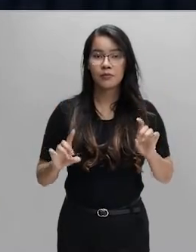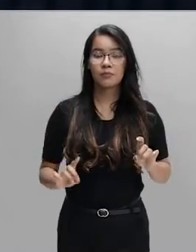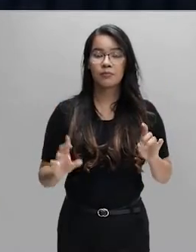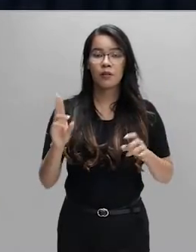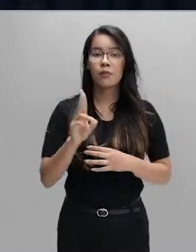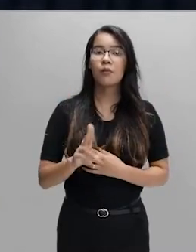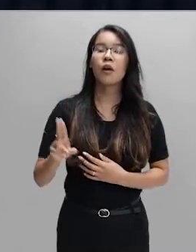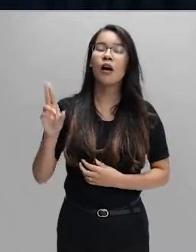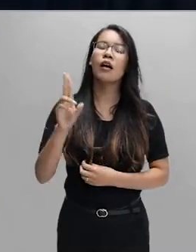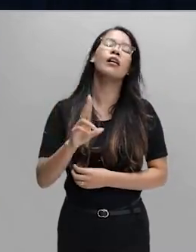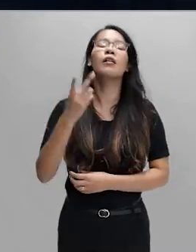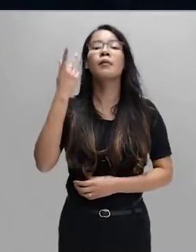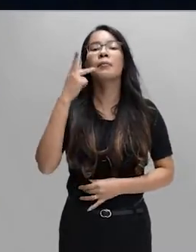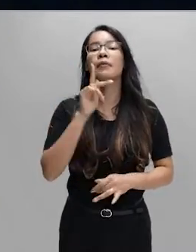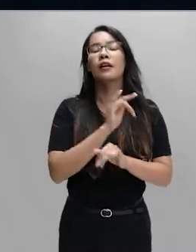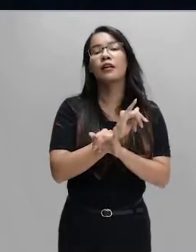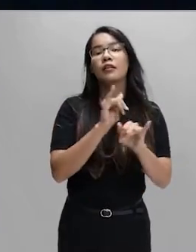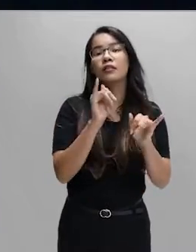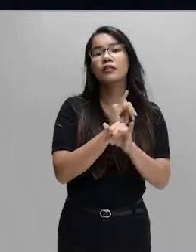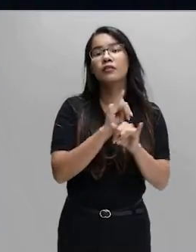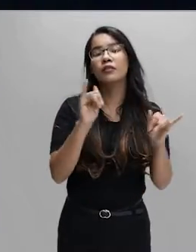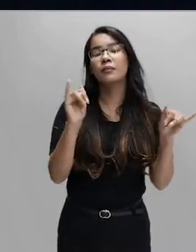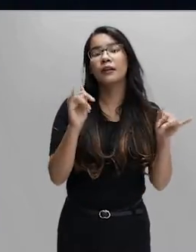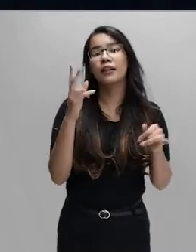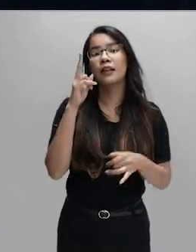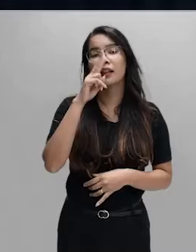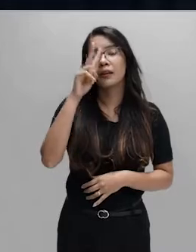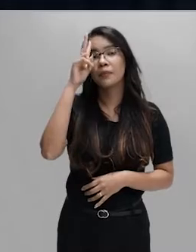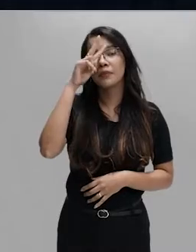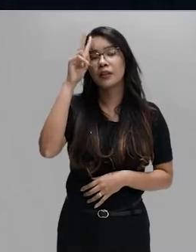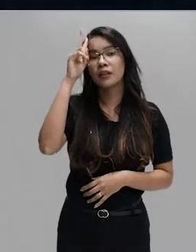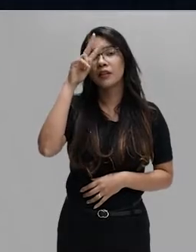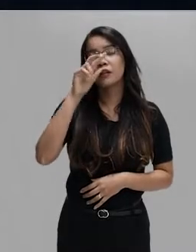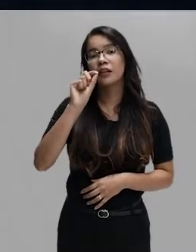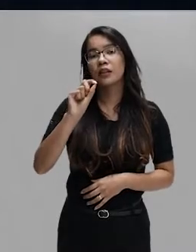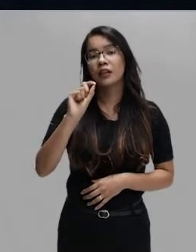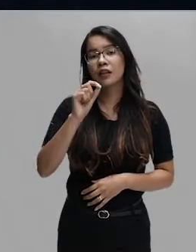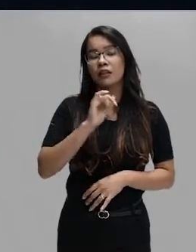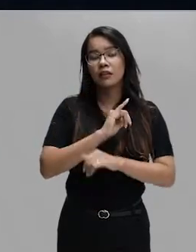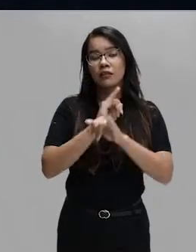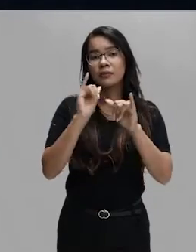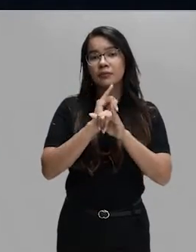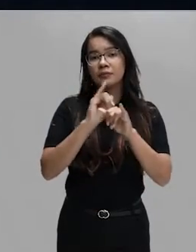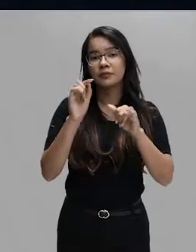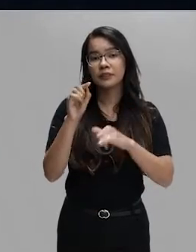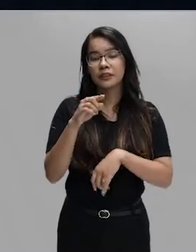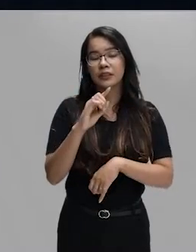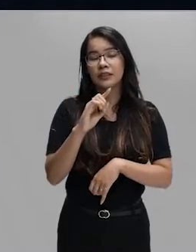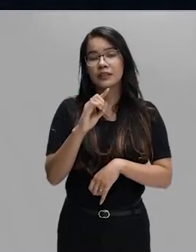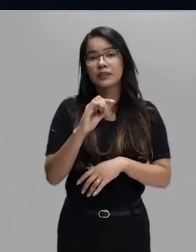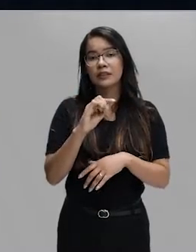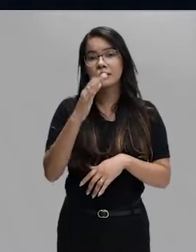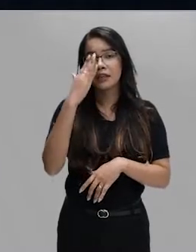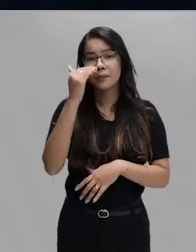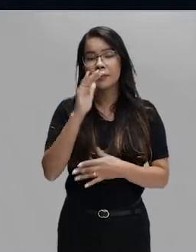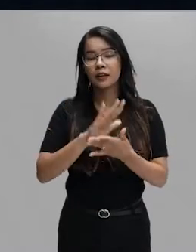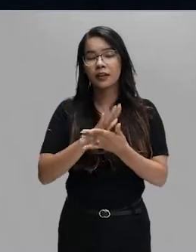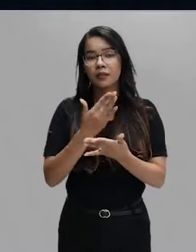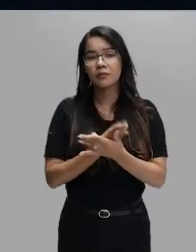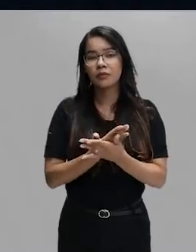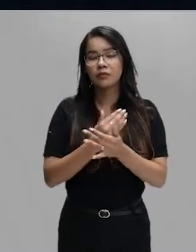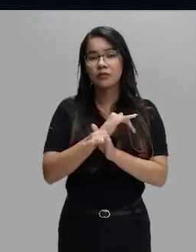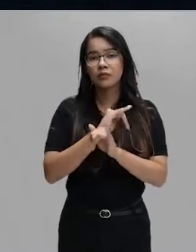estatística usa para informar, tá? Lembrando que informação, você saber interpretar as